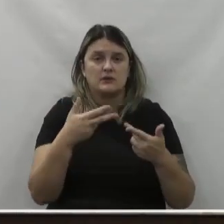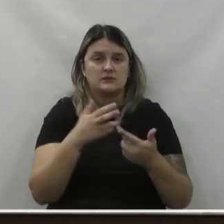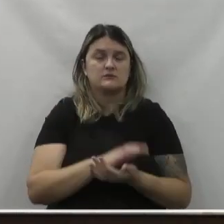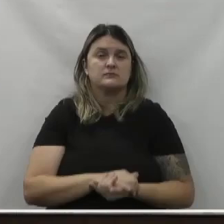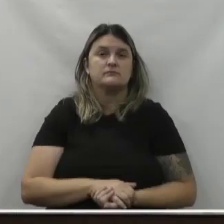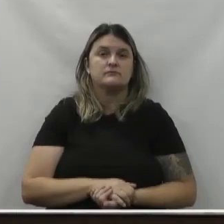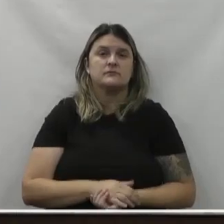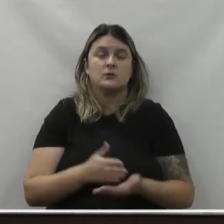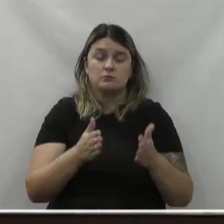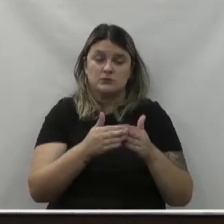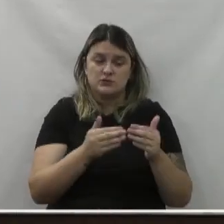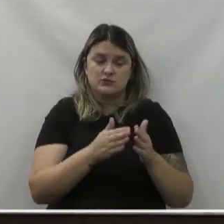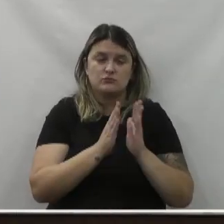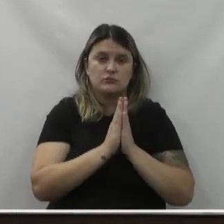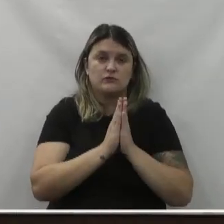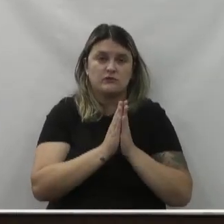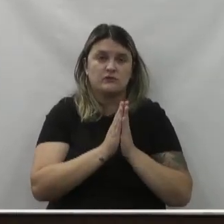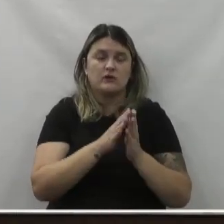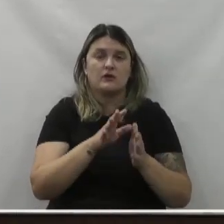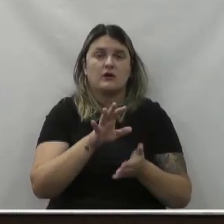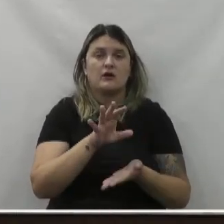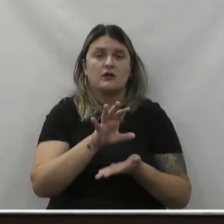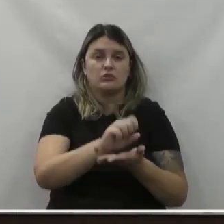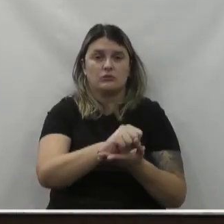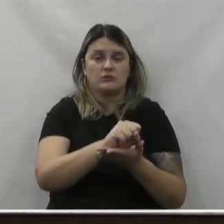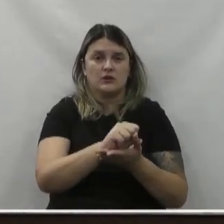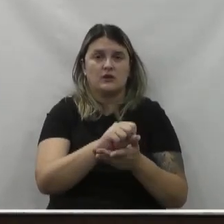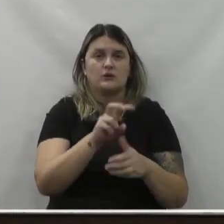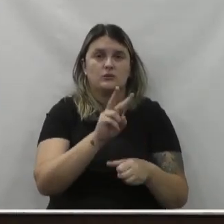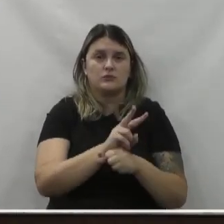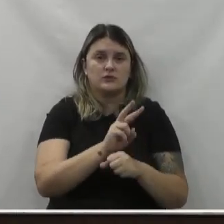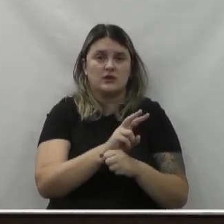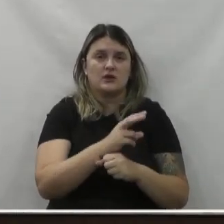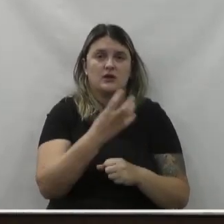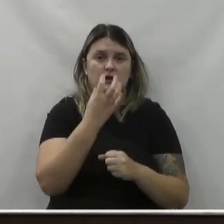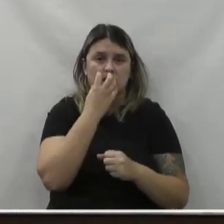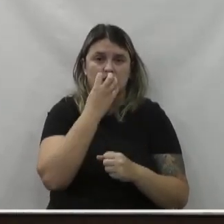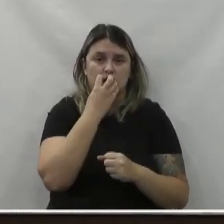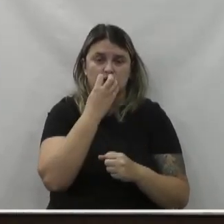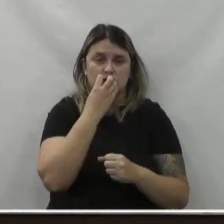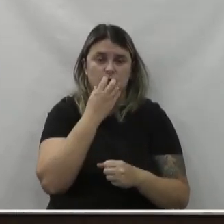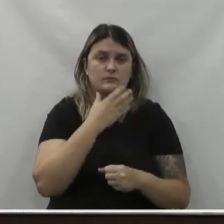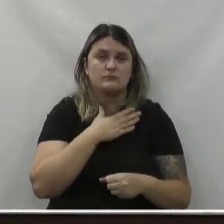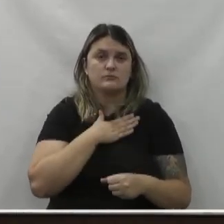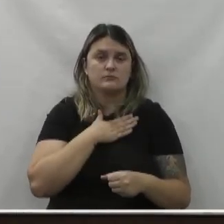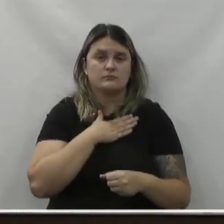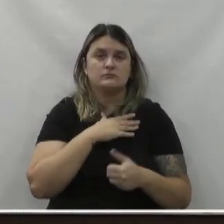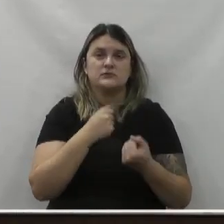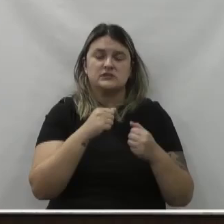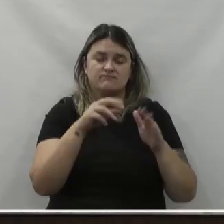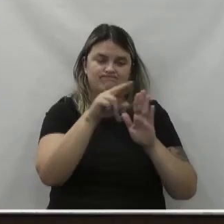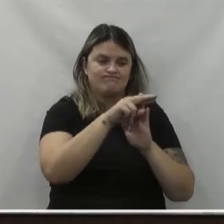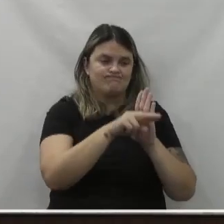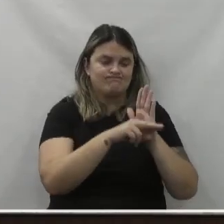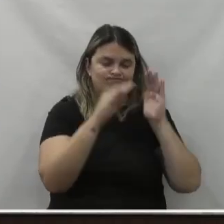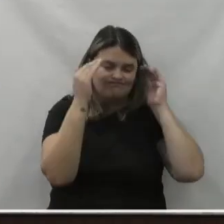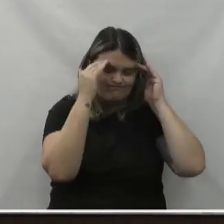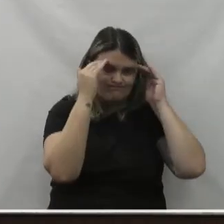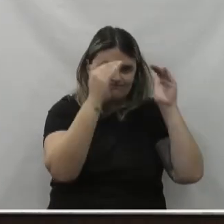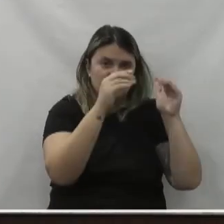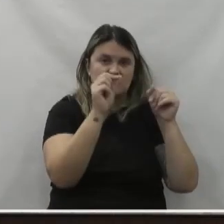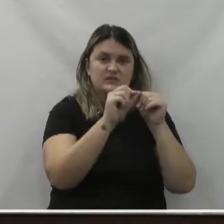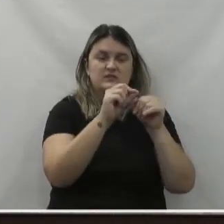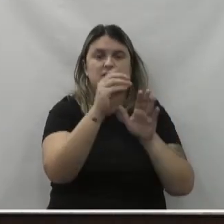solicito a adoção das providências cabíveis para que a regulamentação seja efetivada por meio de